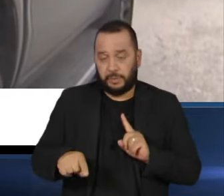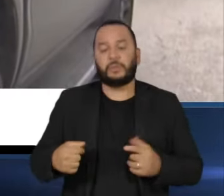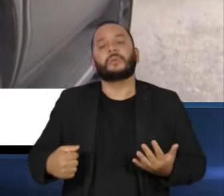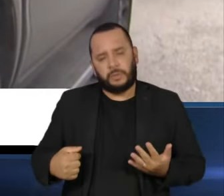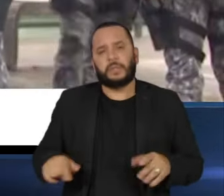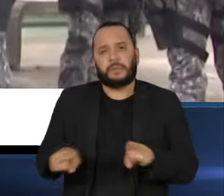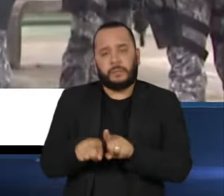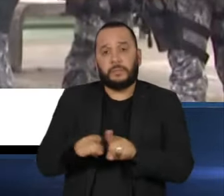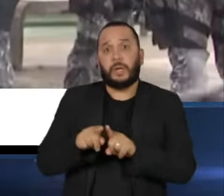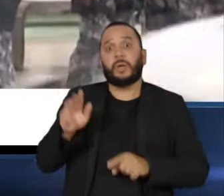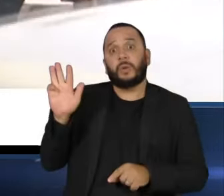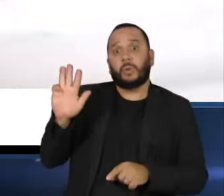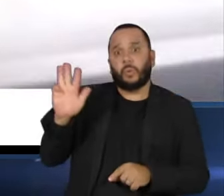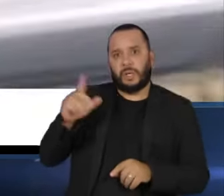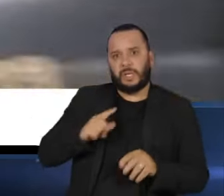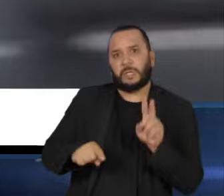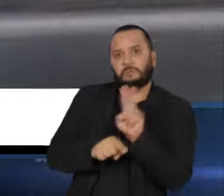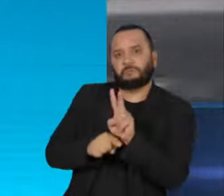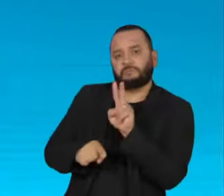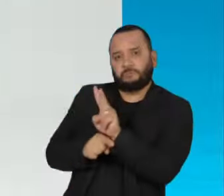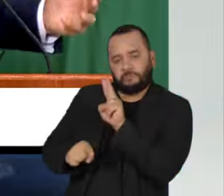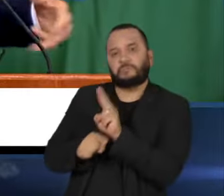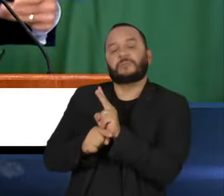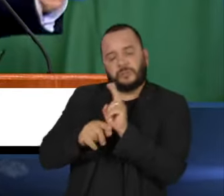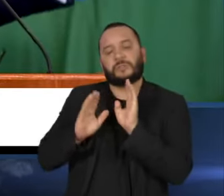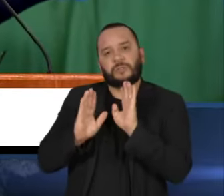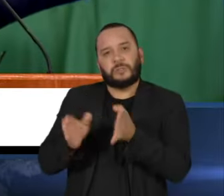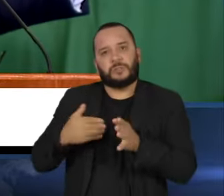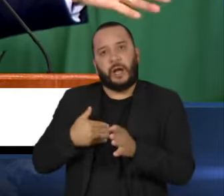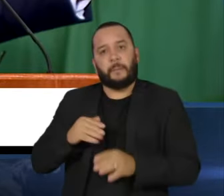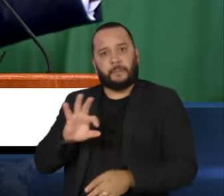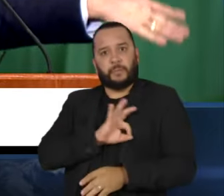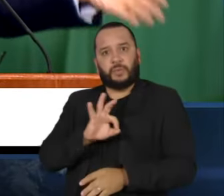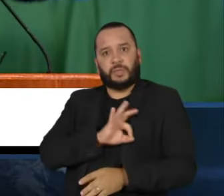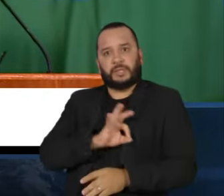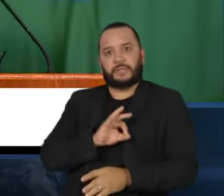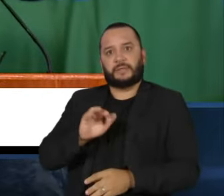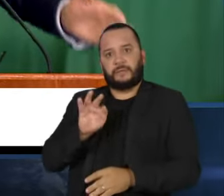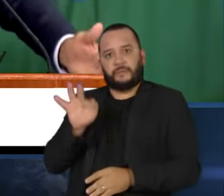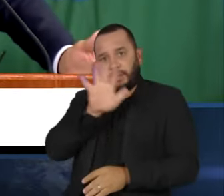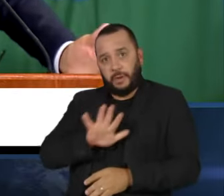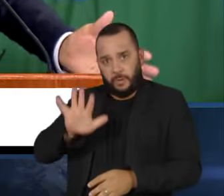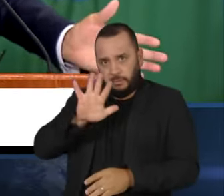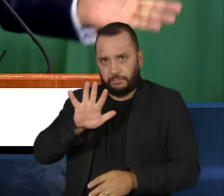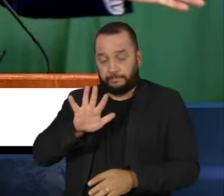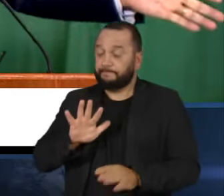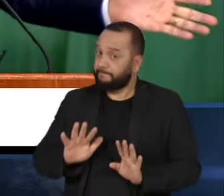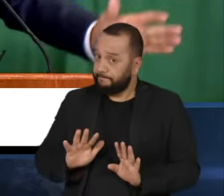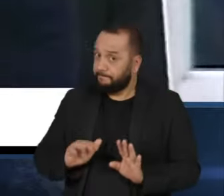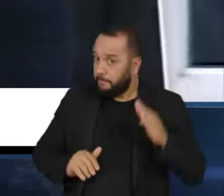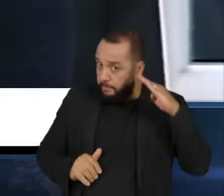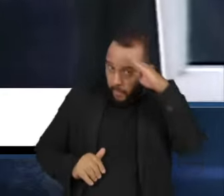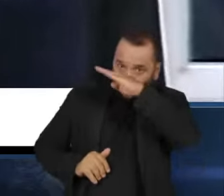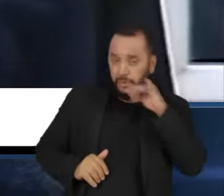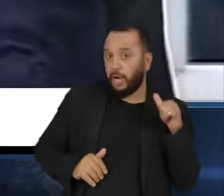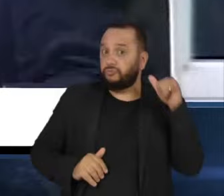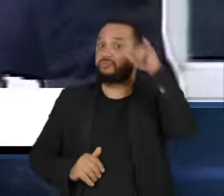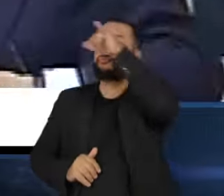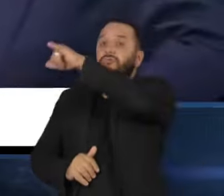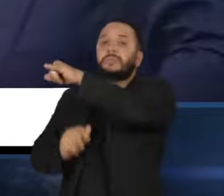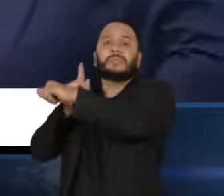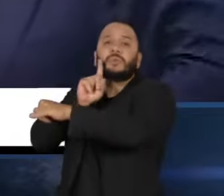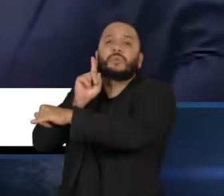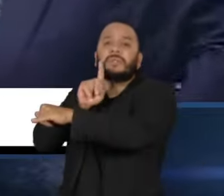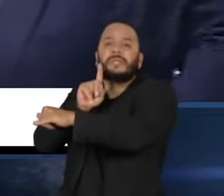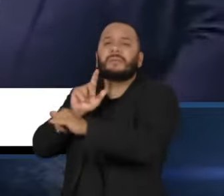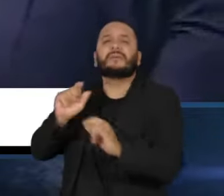reforço da Força de Segurança Nacional. Com a possível viagem de Jair Bolsonaro aos Estados Unidos, eis a questão.